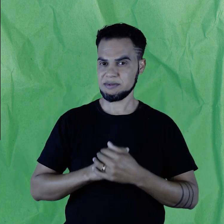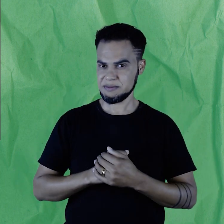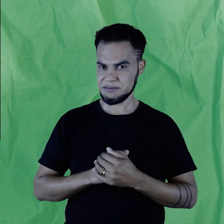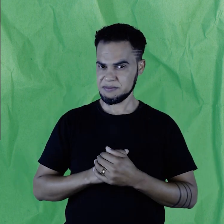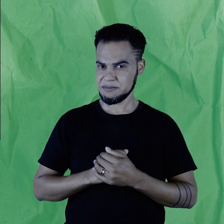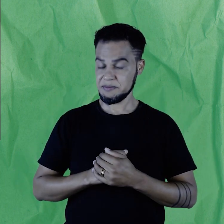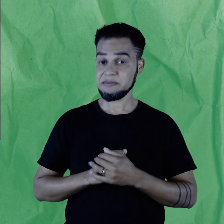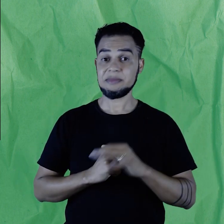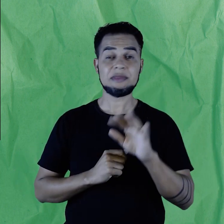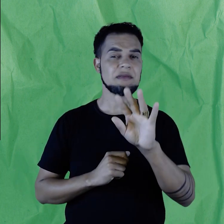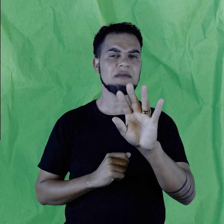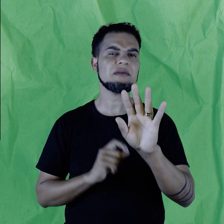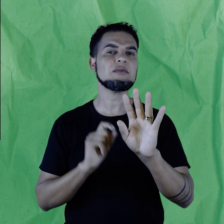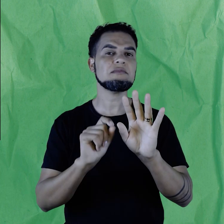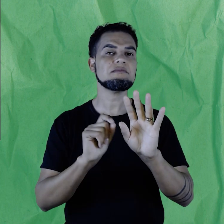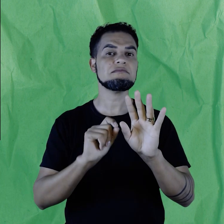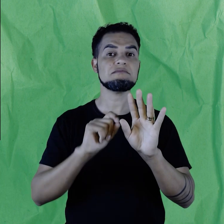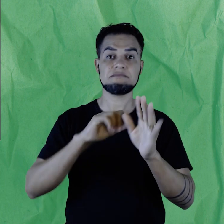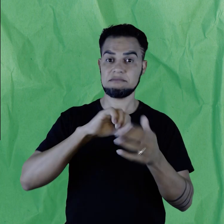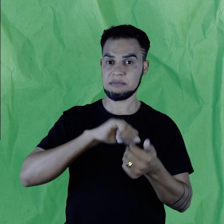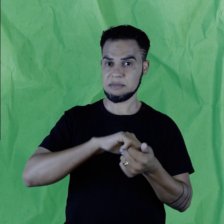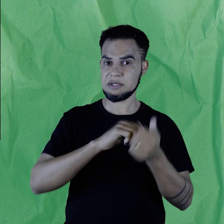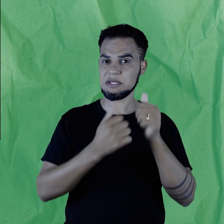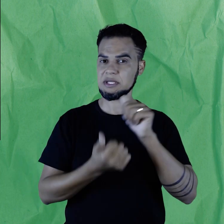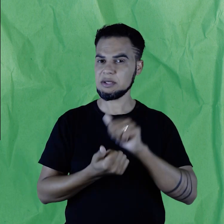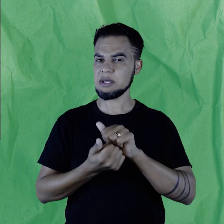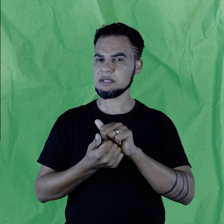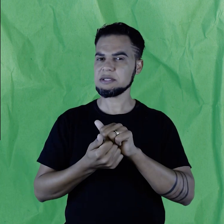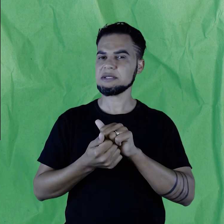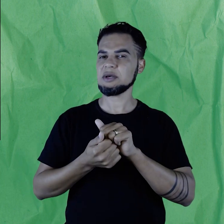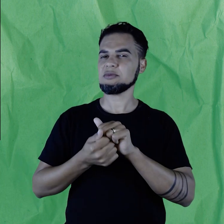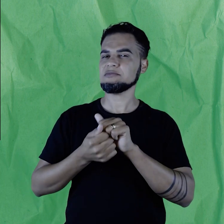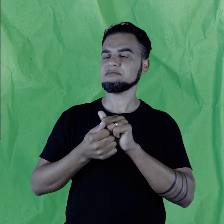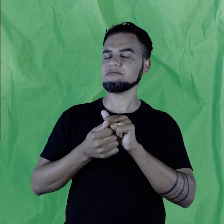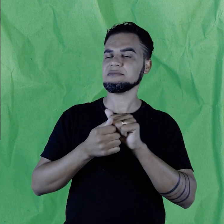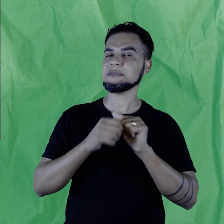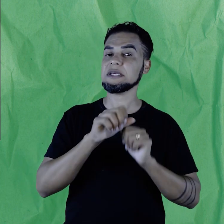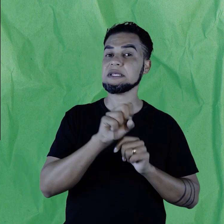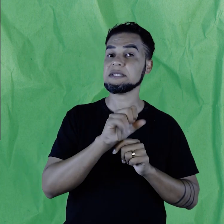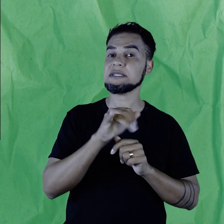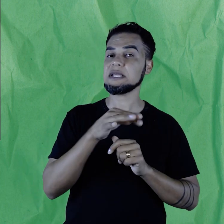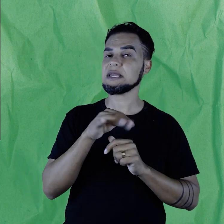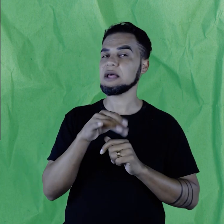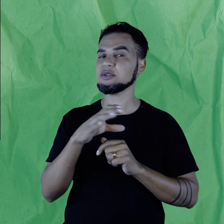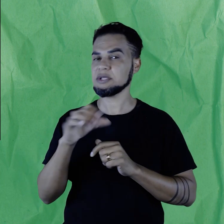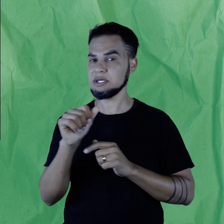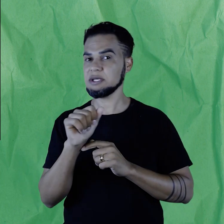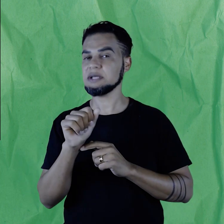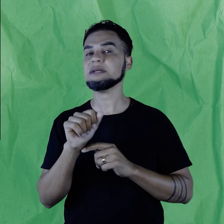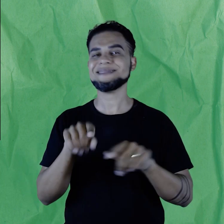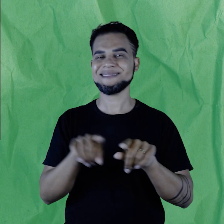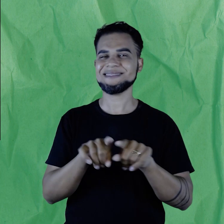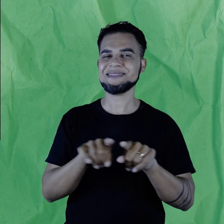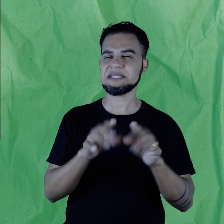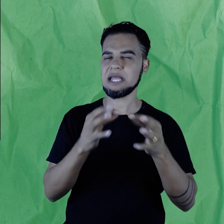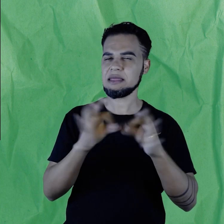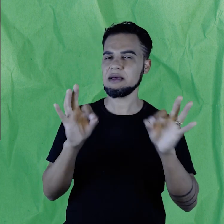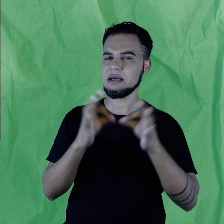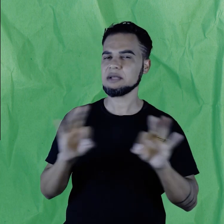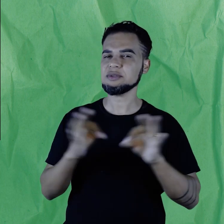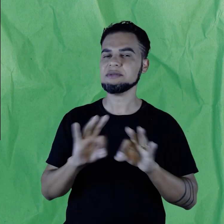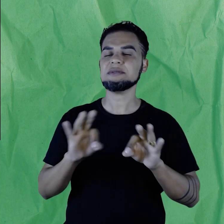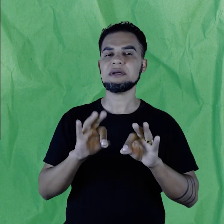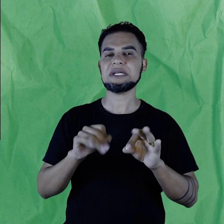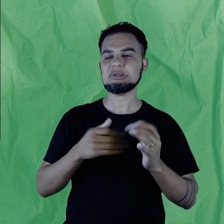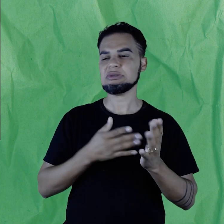erros, que é a adequação sintática e os desvios. Quando falamos